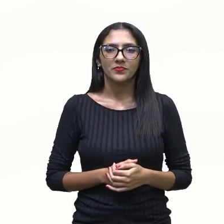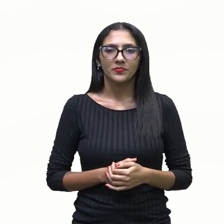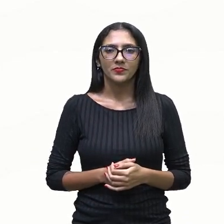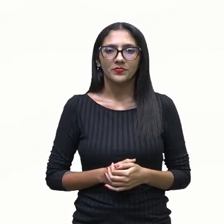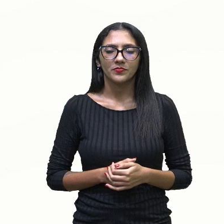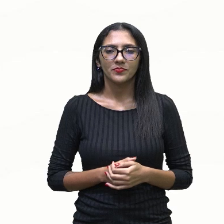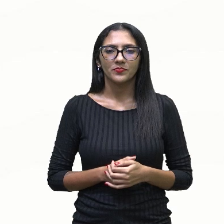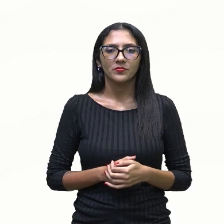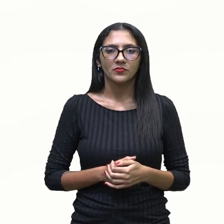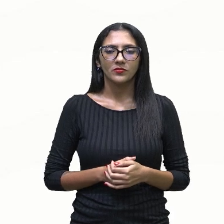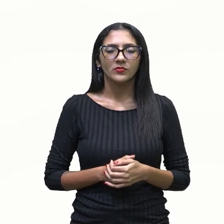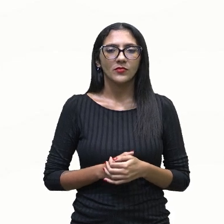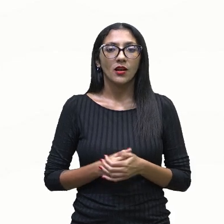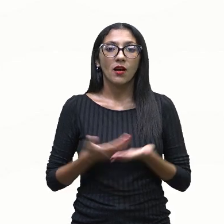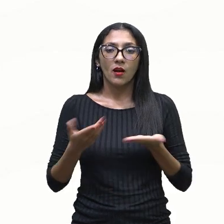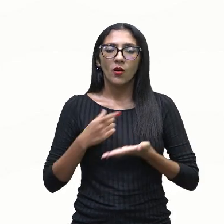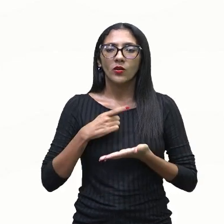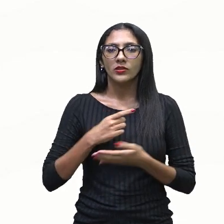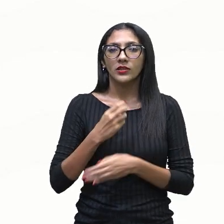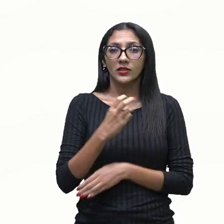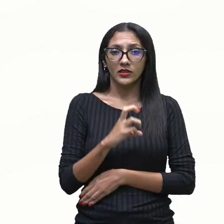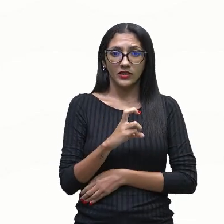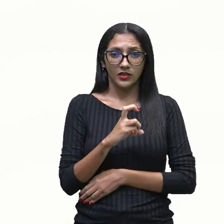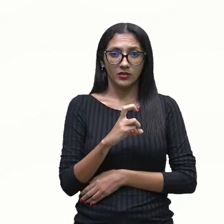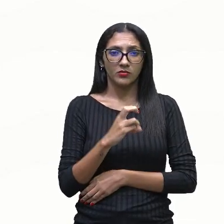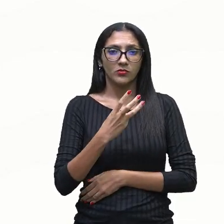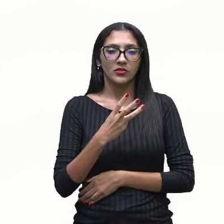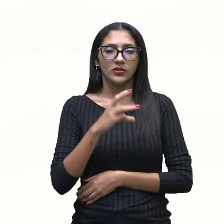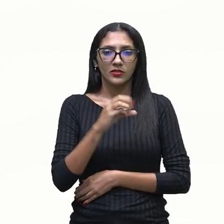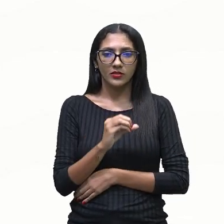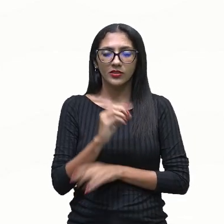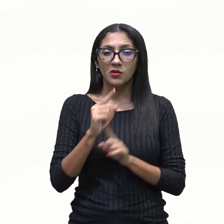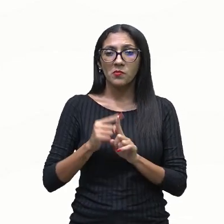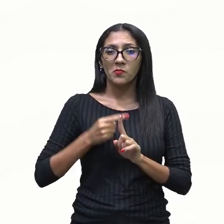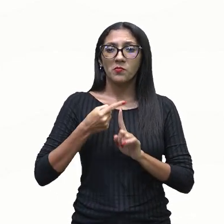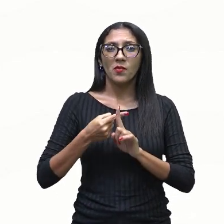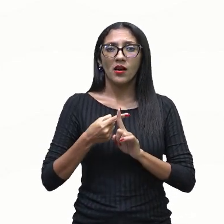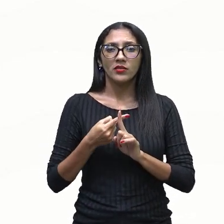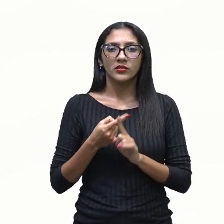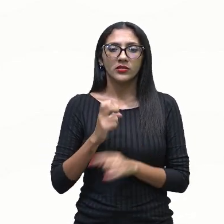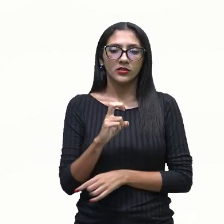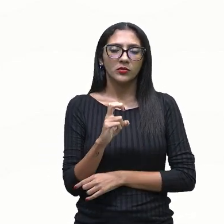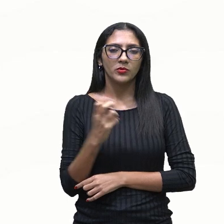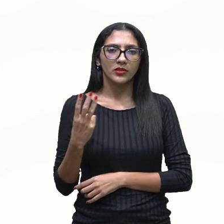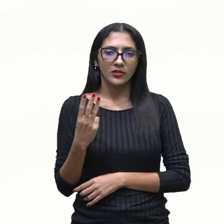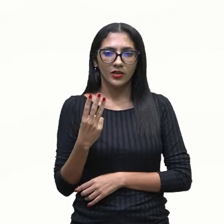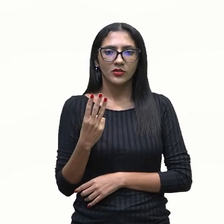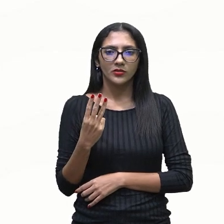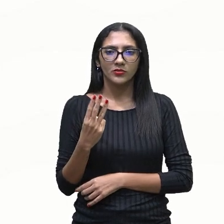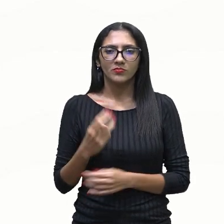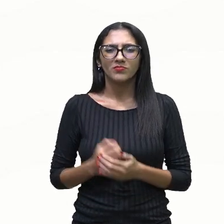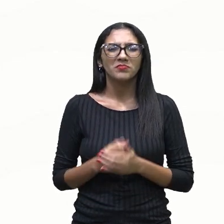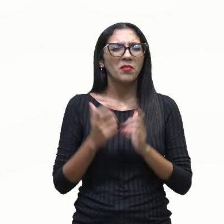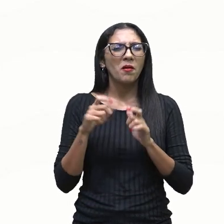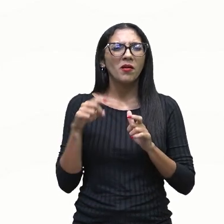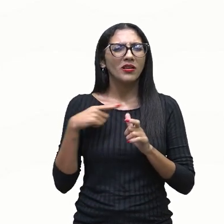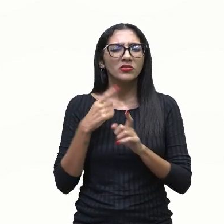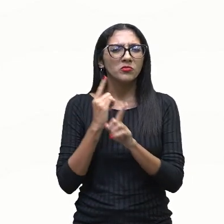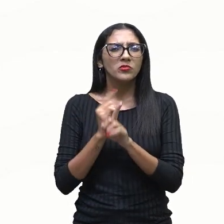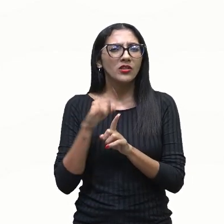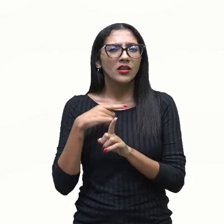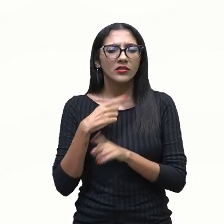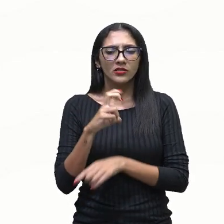pessoal, aqui a gente vai ter 530 mais 53. De onde vem 53?